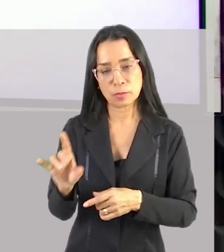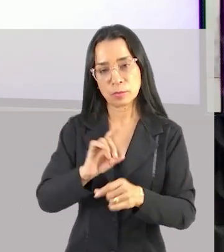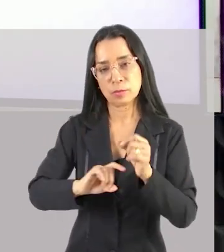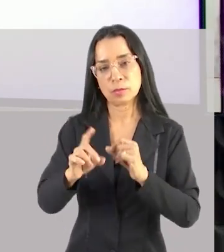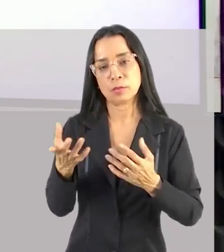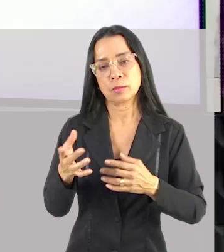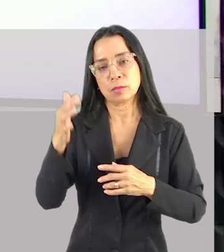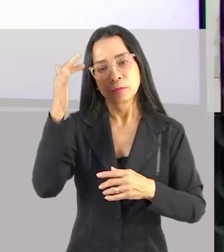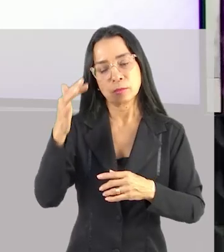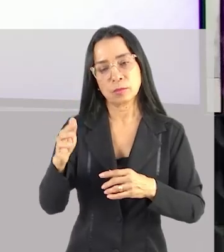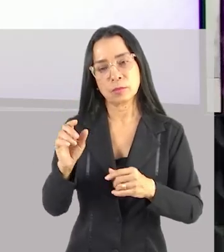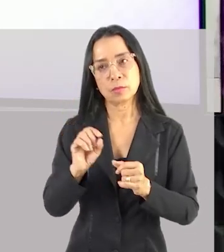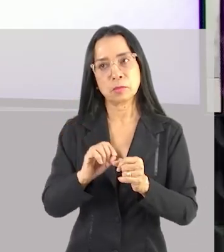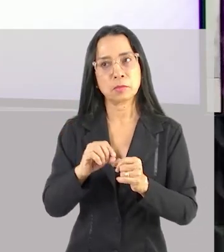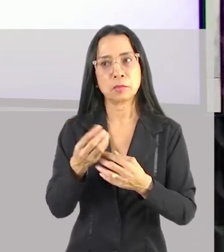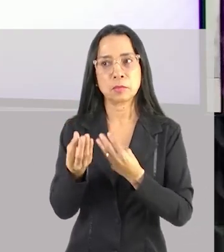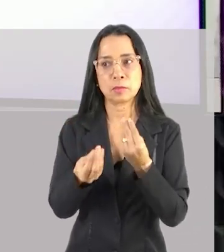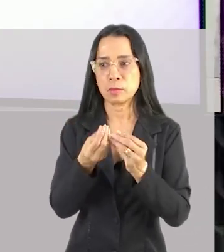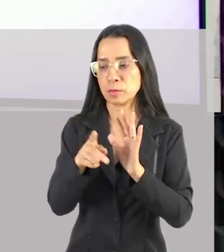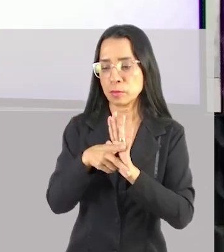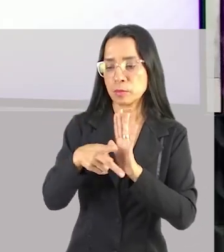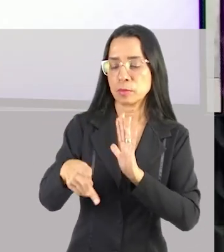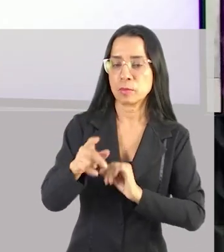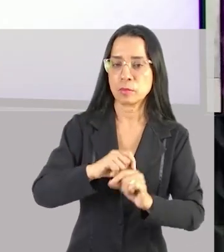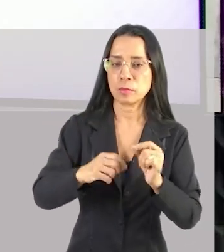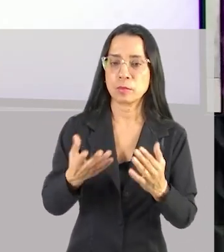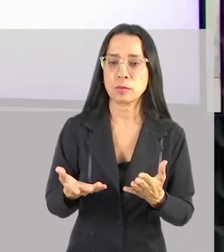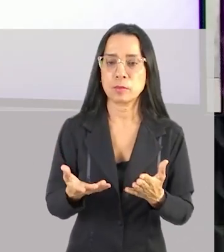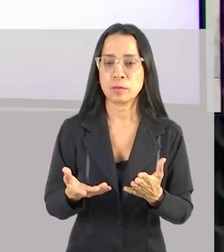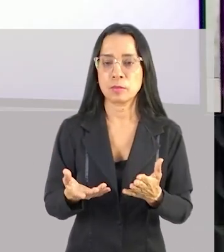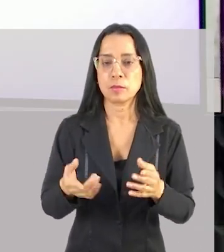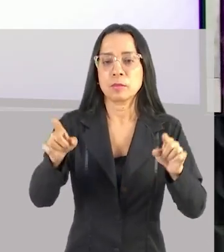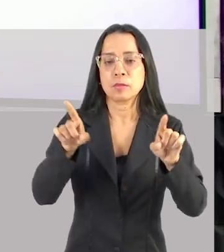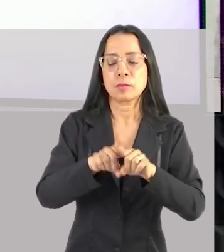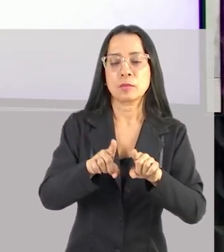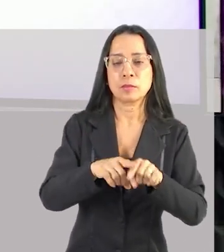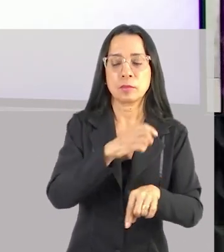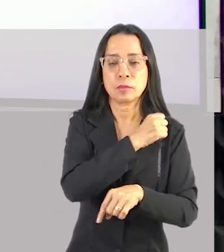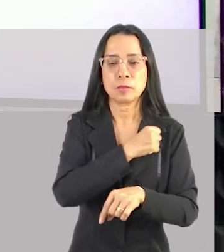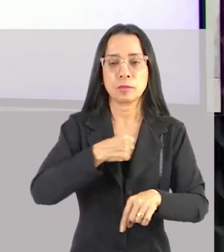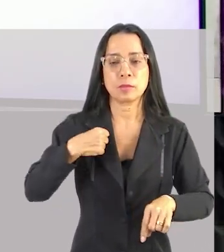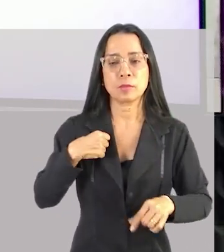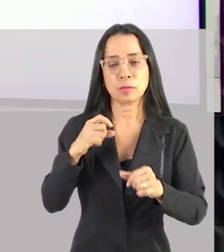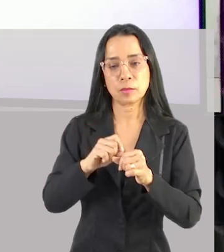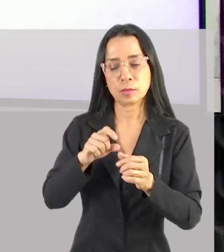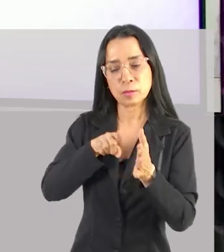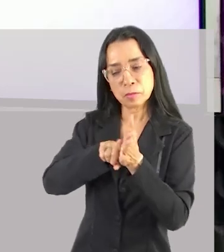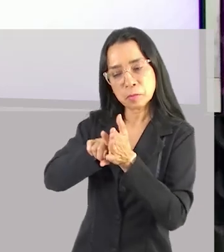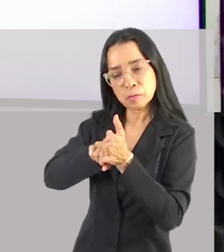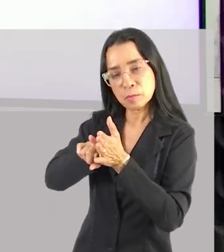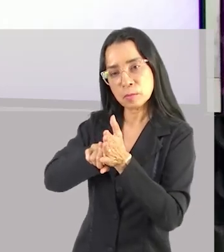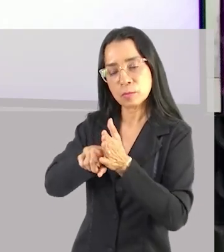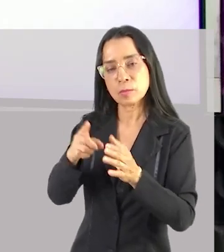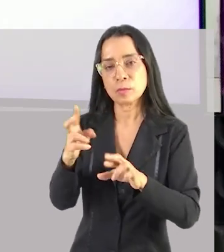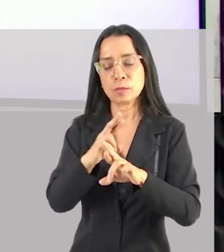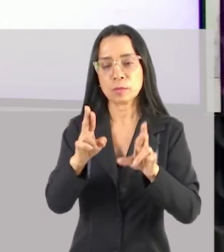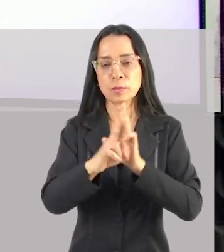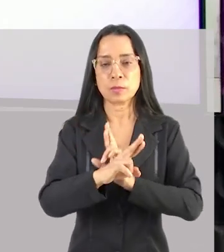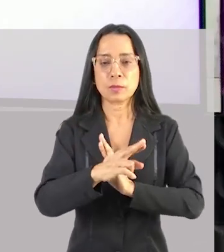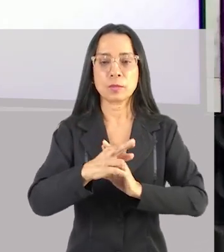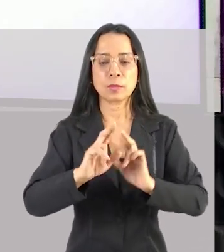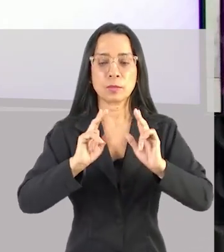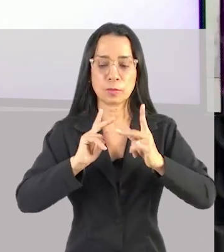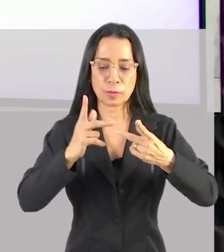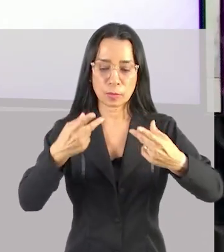E a gente também viu o Sócrates, que vai fazer uma investigação, né, sobre o ser humano, né, buscar